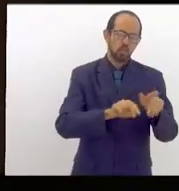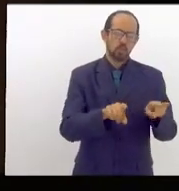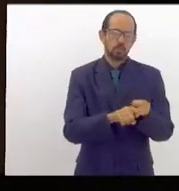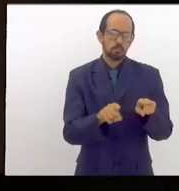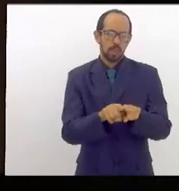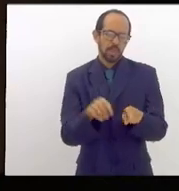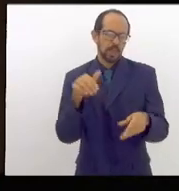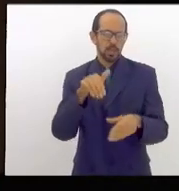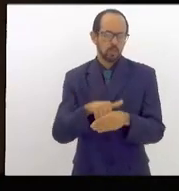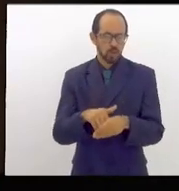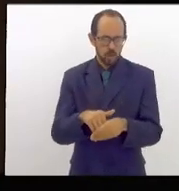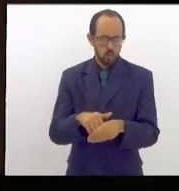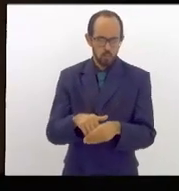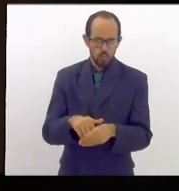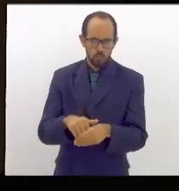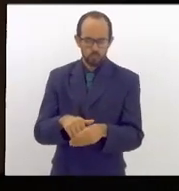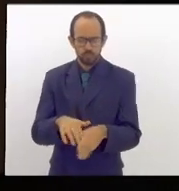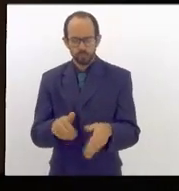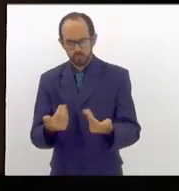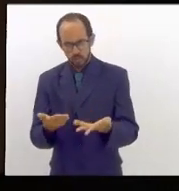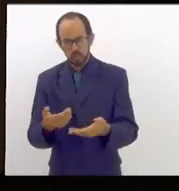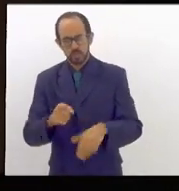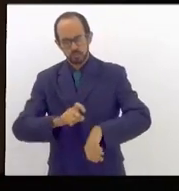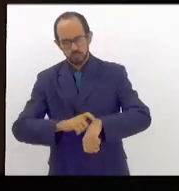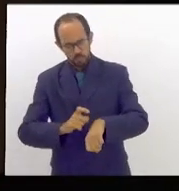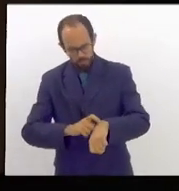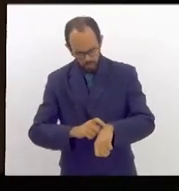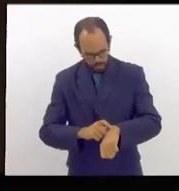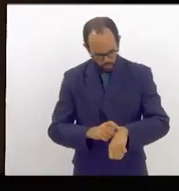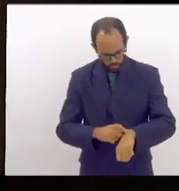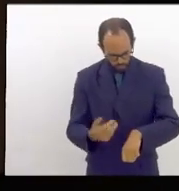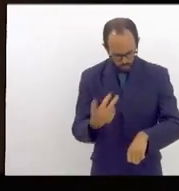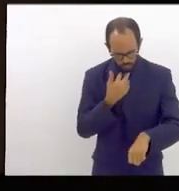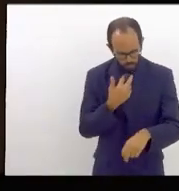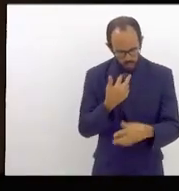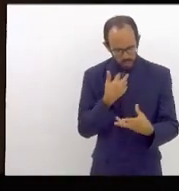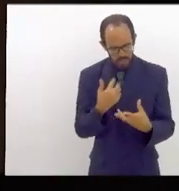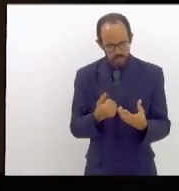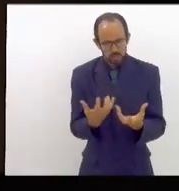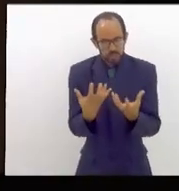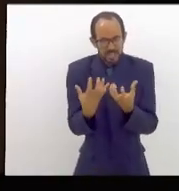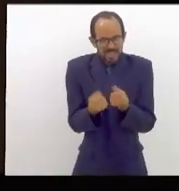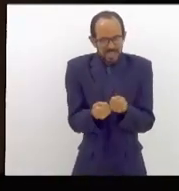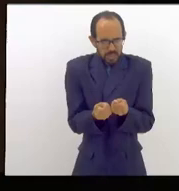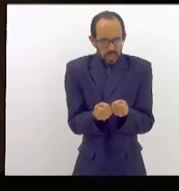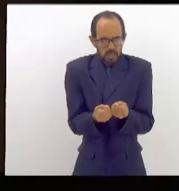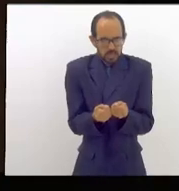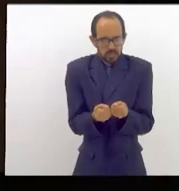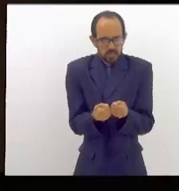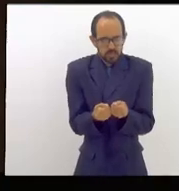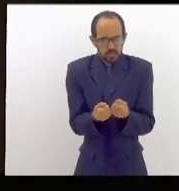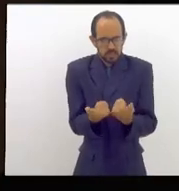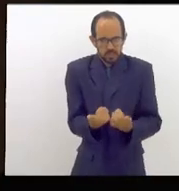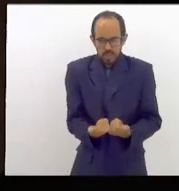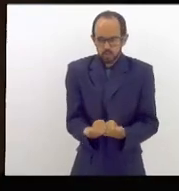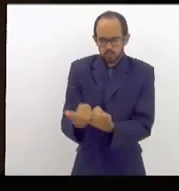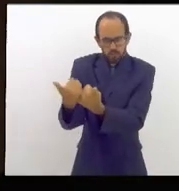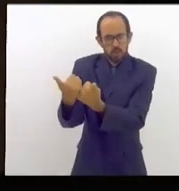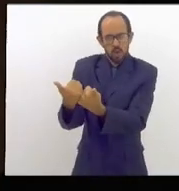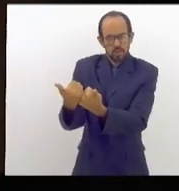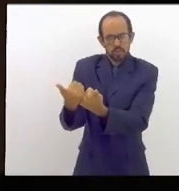momento não poderíamos então conectar né dar suporte